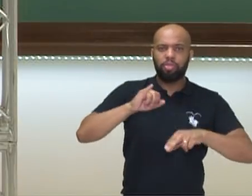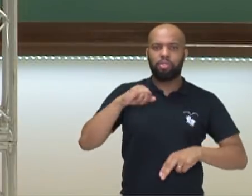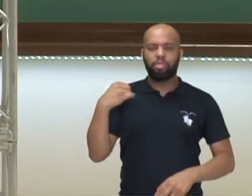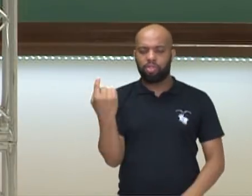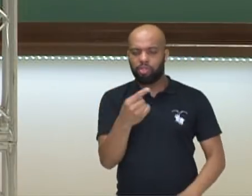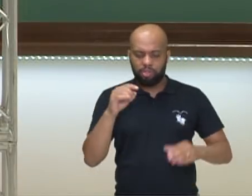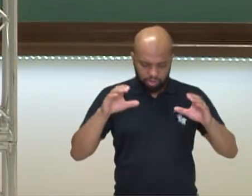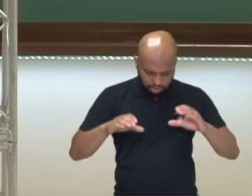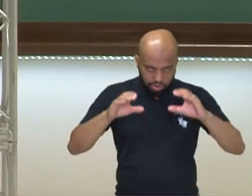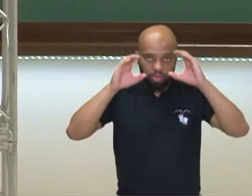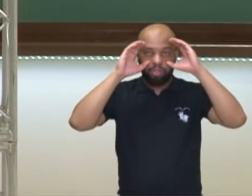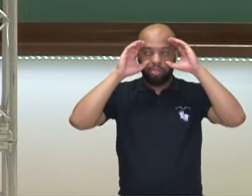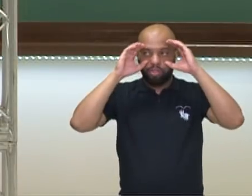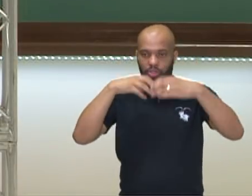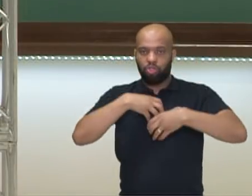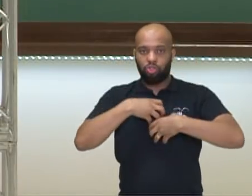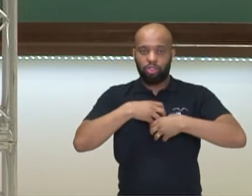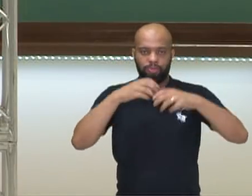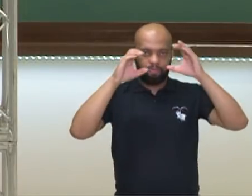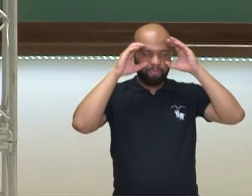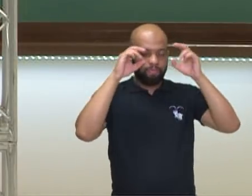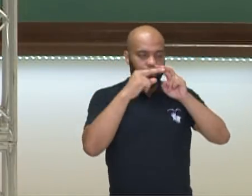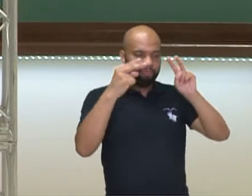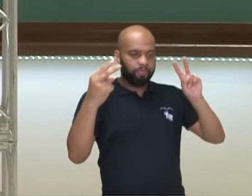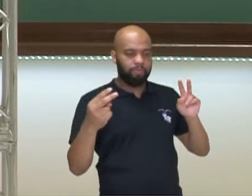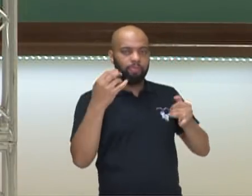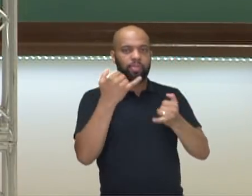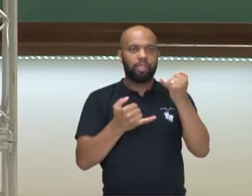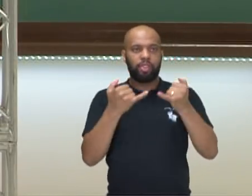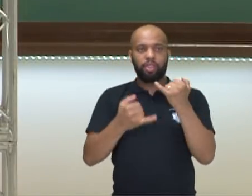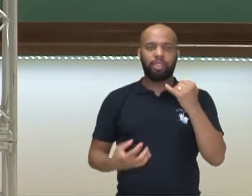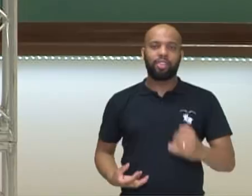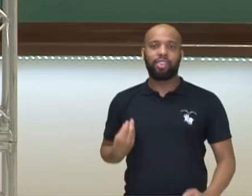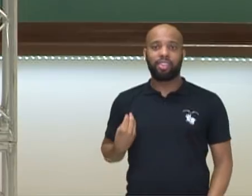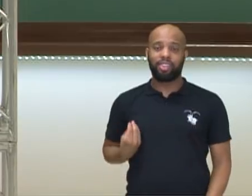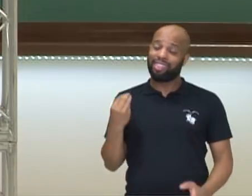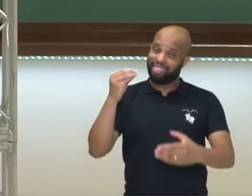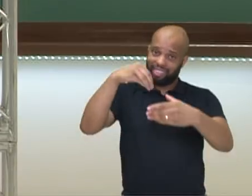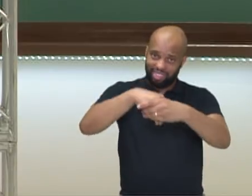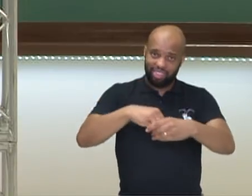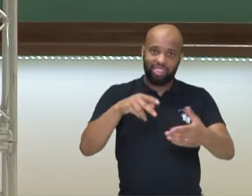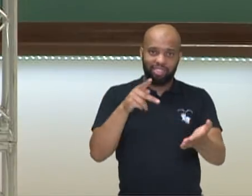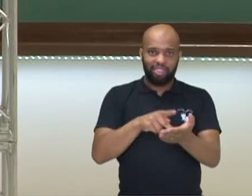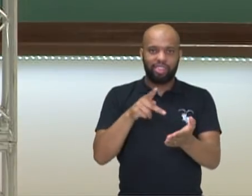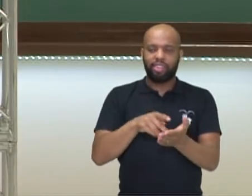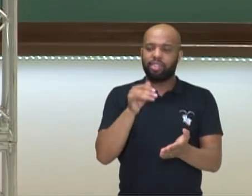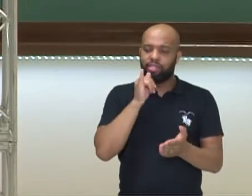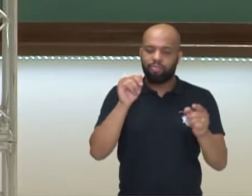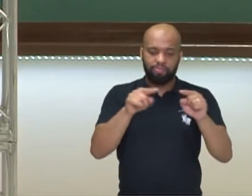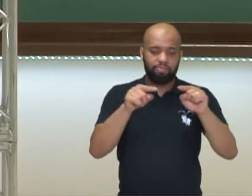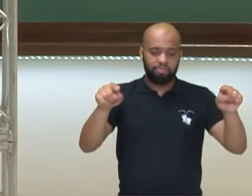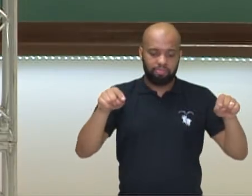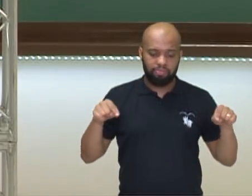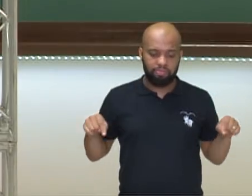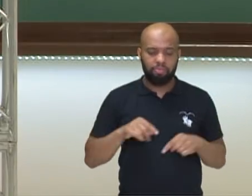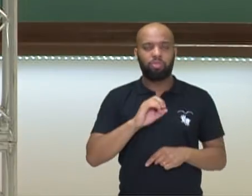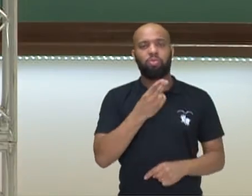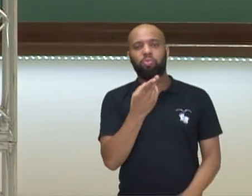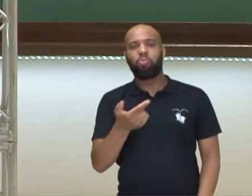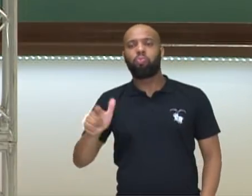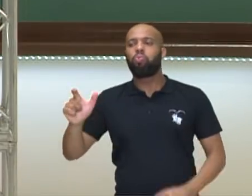colocamos aquele óculos de realidade virtual, parece que estamos, por exemplo, dentro de uma sala ou, né,